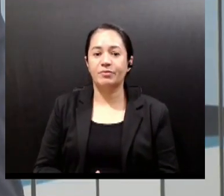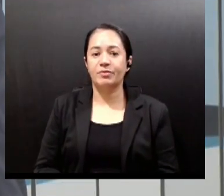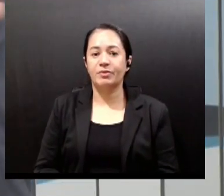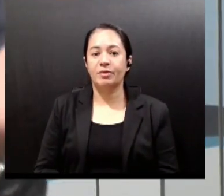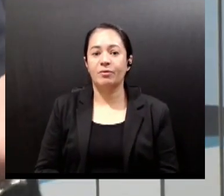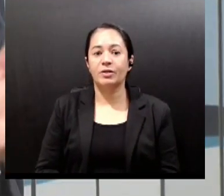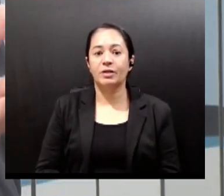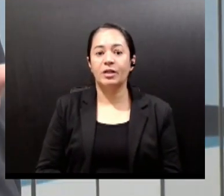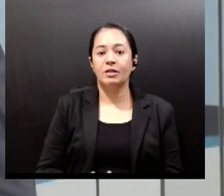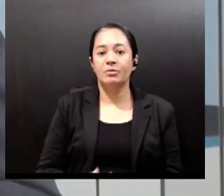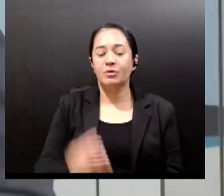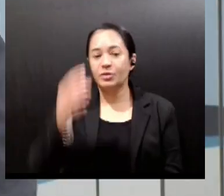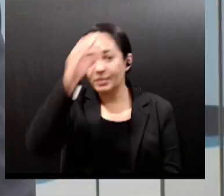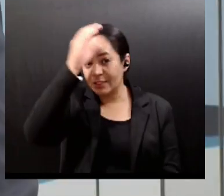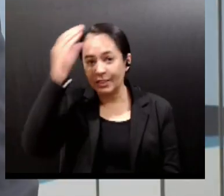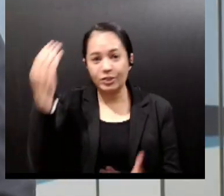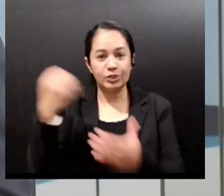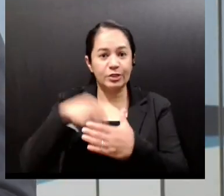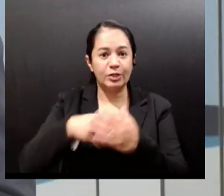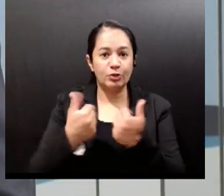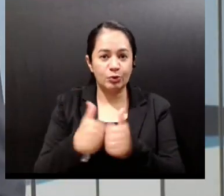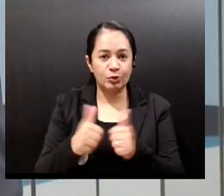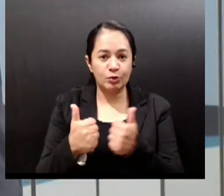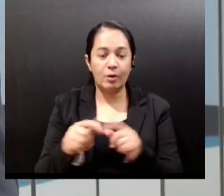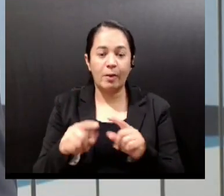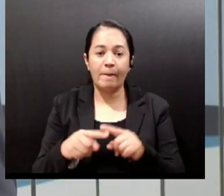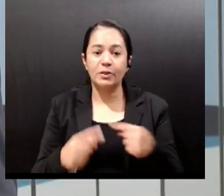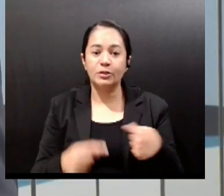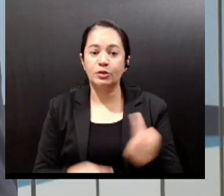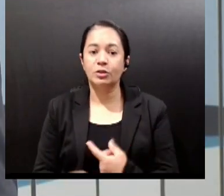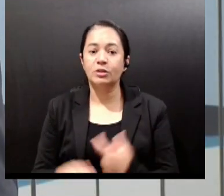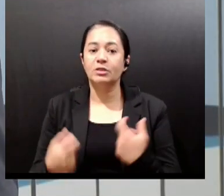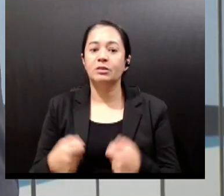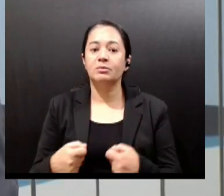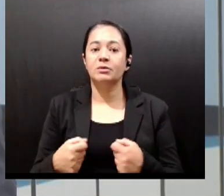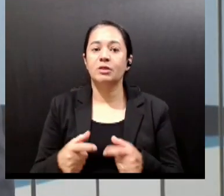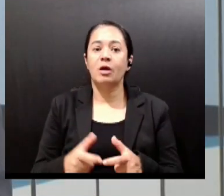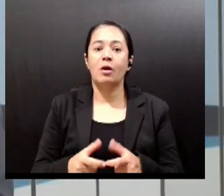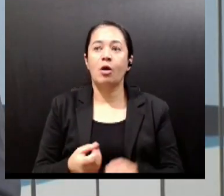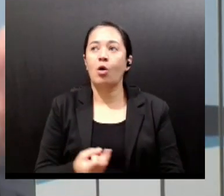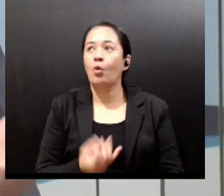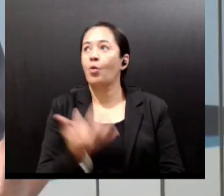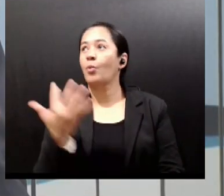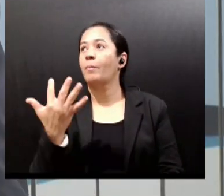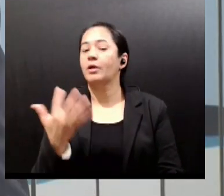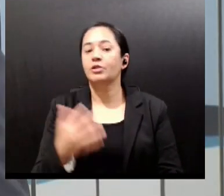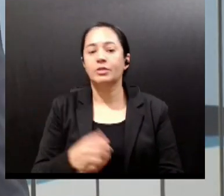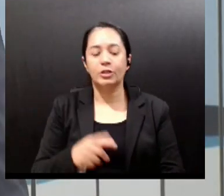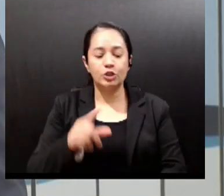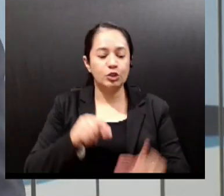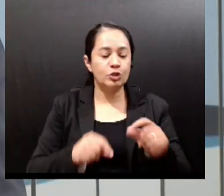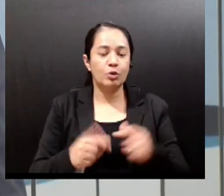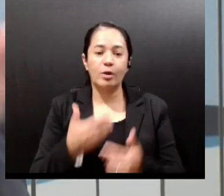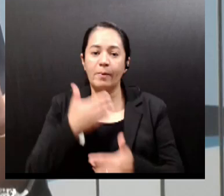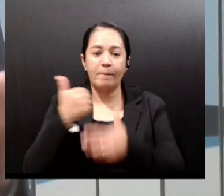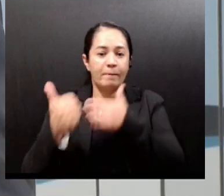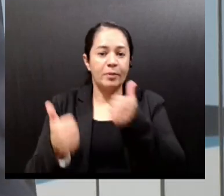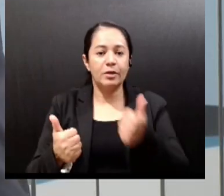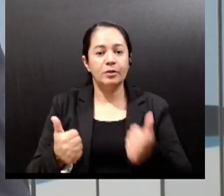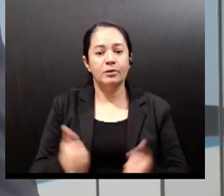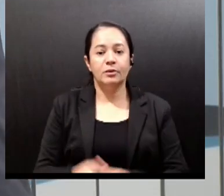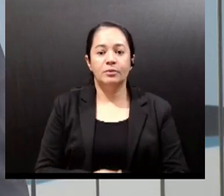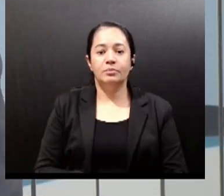ônibus. Mas, de fato, nós precisamos ter um maior número de opções, porque são as opções que fazem